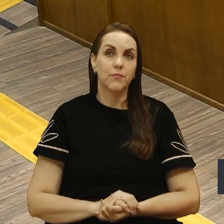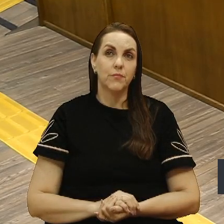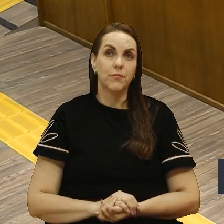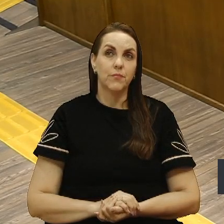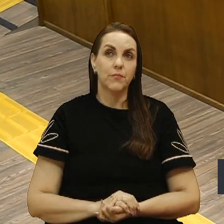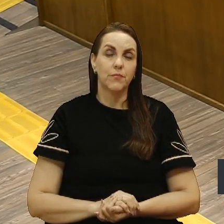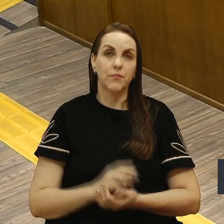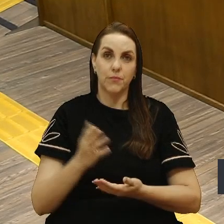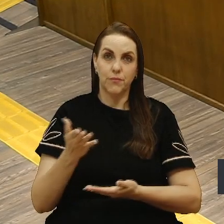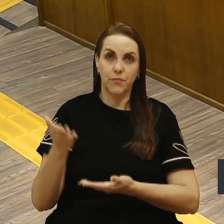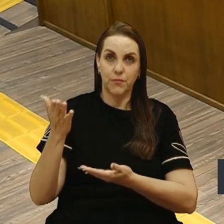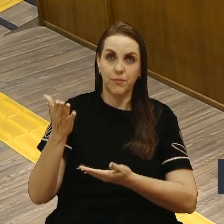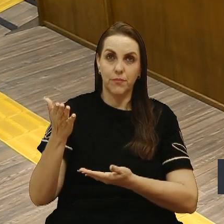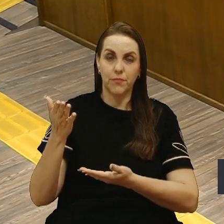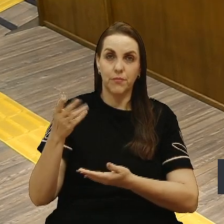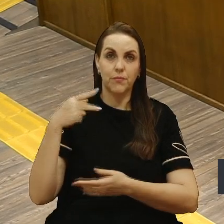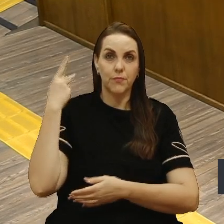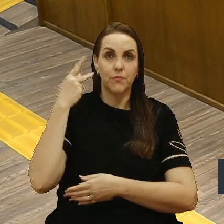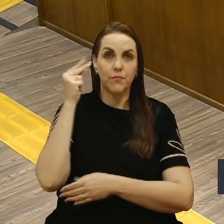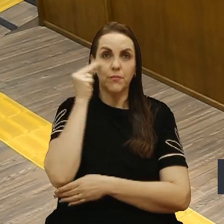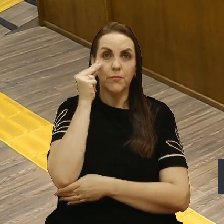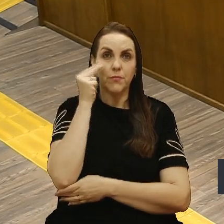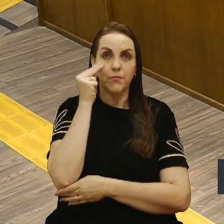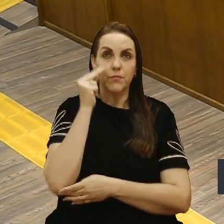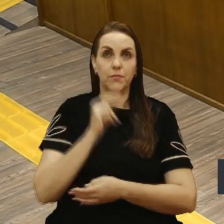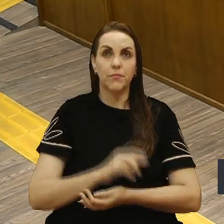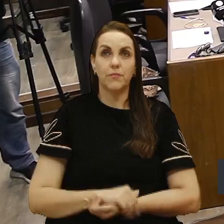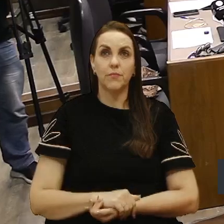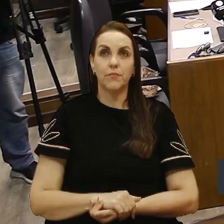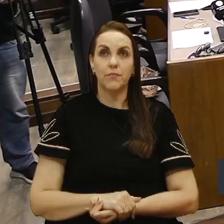Com a palavra, vereador Cláudio Libardi.